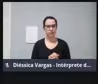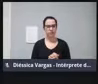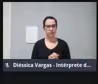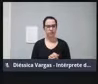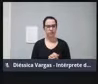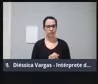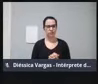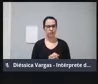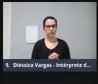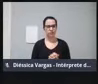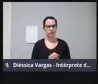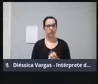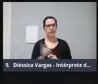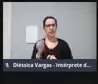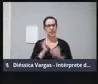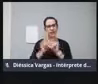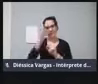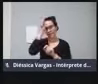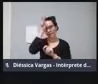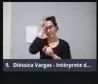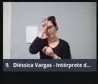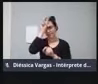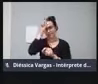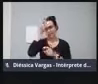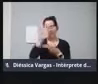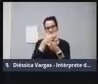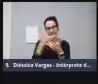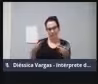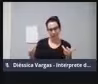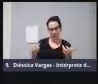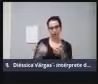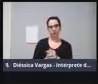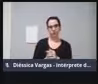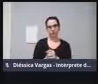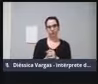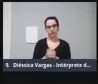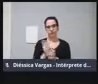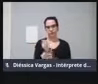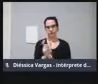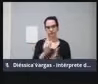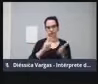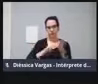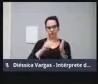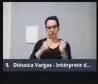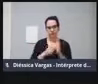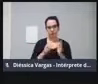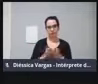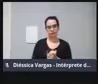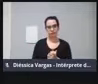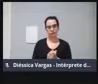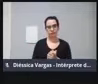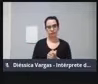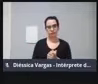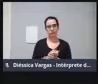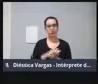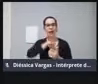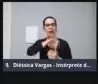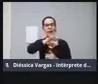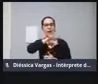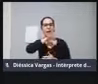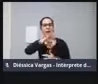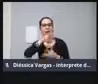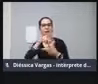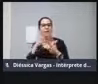né? Os insetos, eles, a origem da palavra vem do latim e animale significa, então,